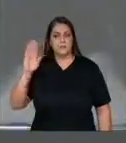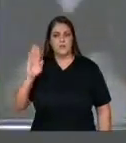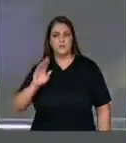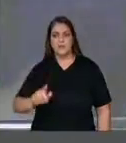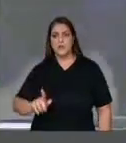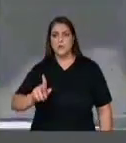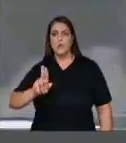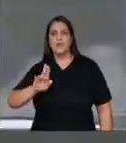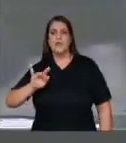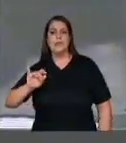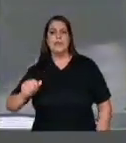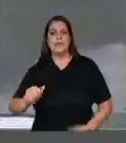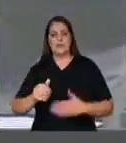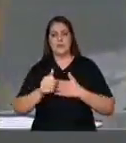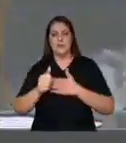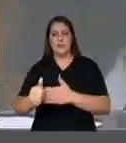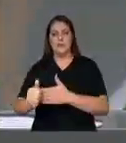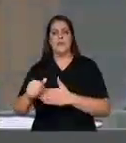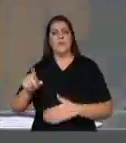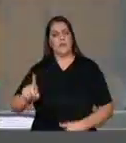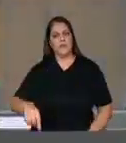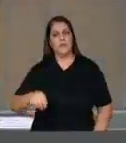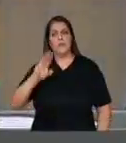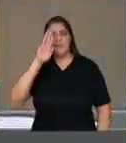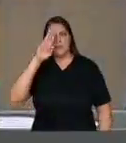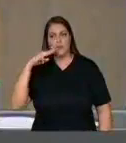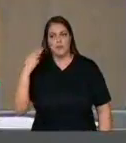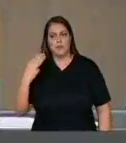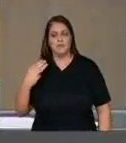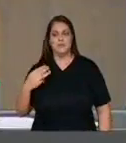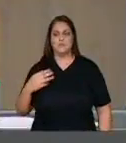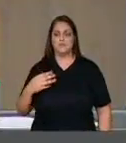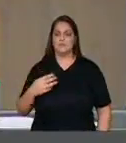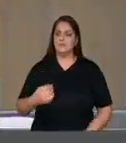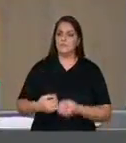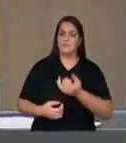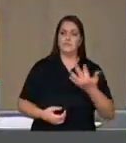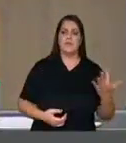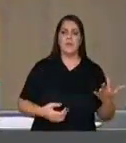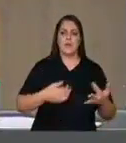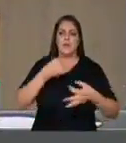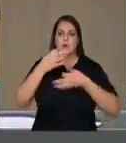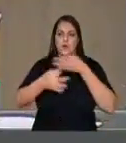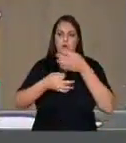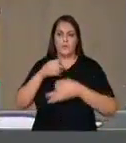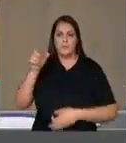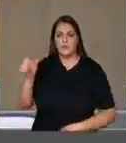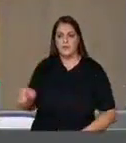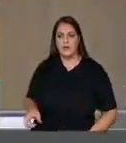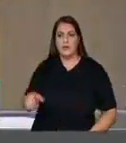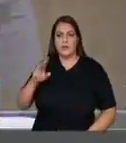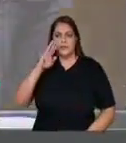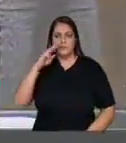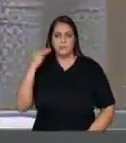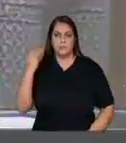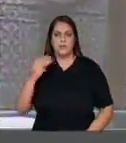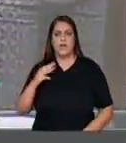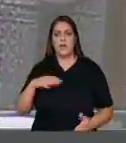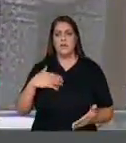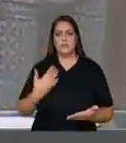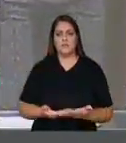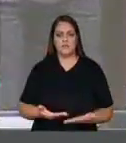humanidade e maior pensador dos tempos modernos. As opiniões sobre a obra e o legado do filósofo alemão, contudo,